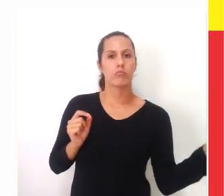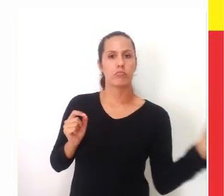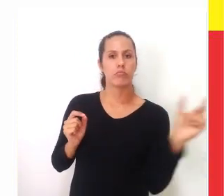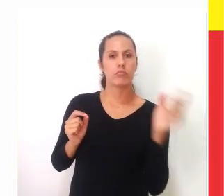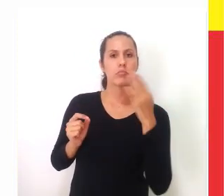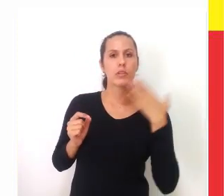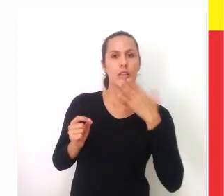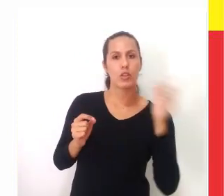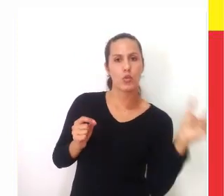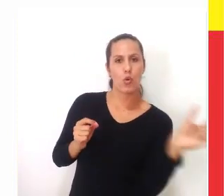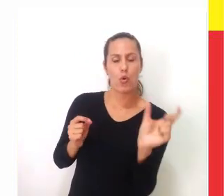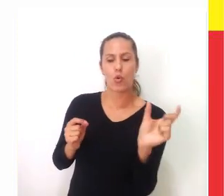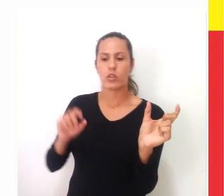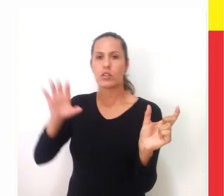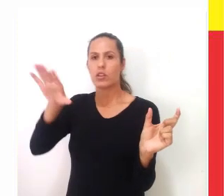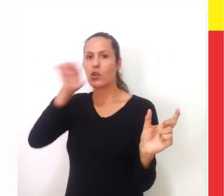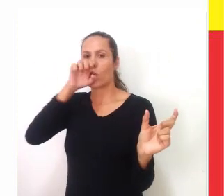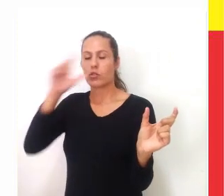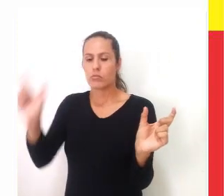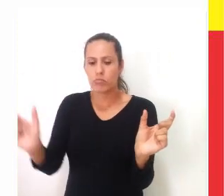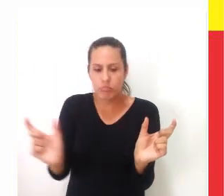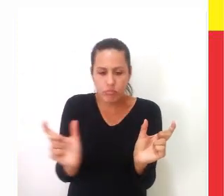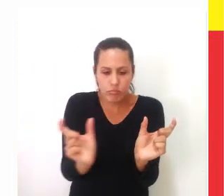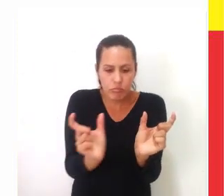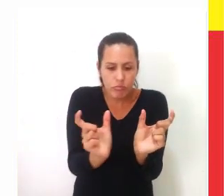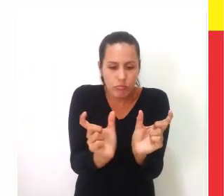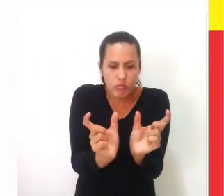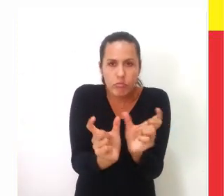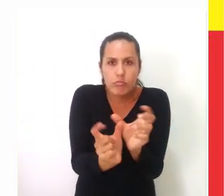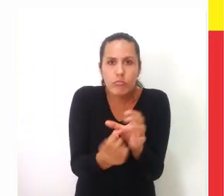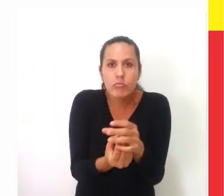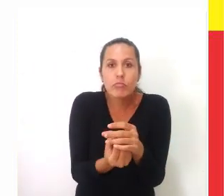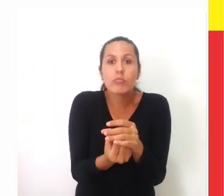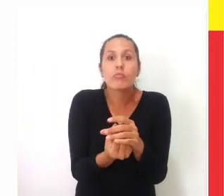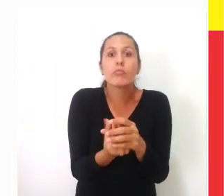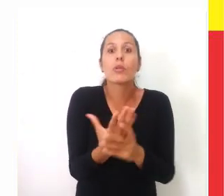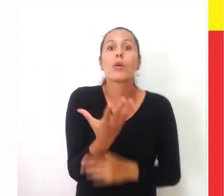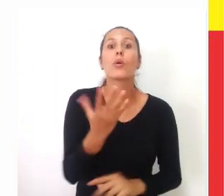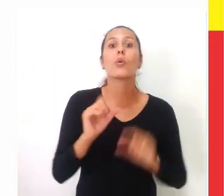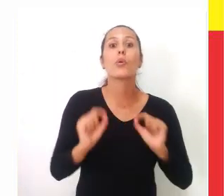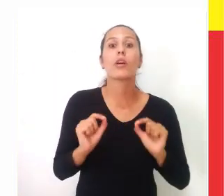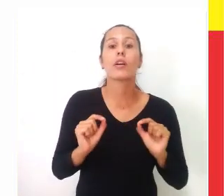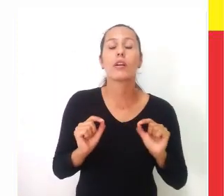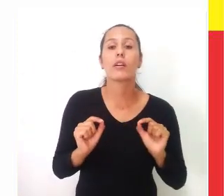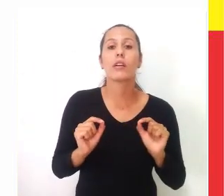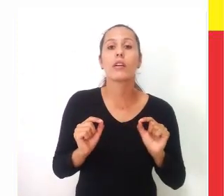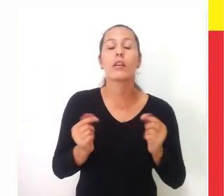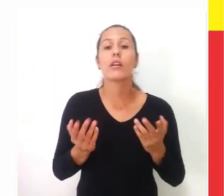junto glicose com oxigênio, vai se transformar em